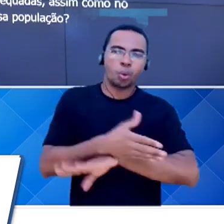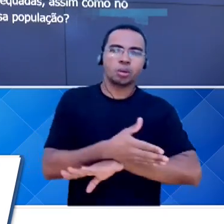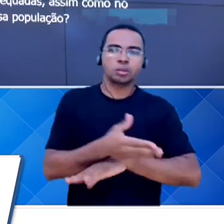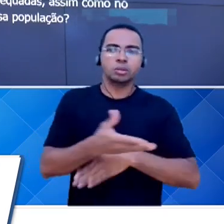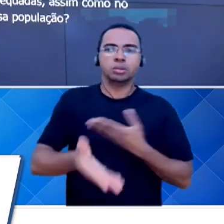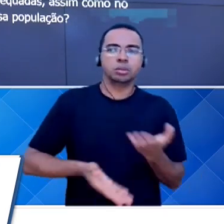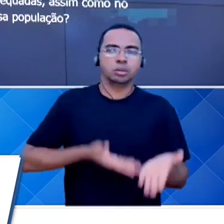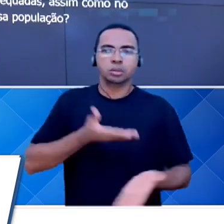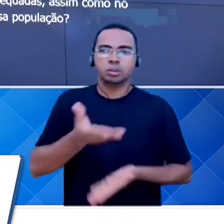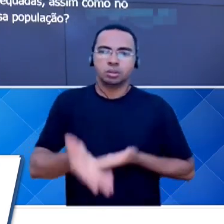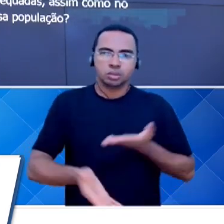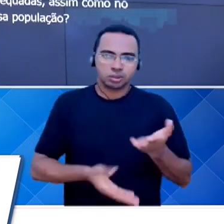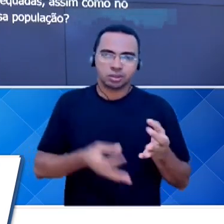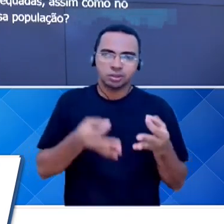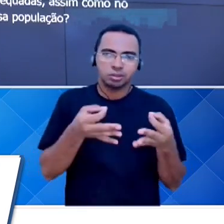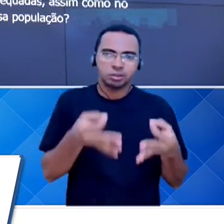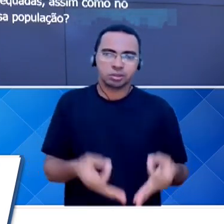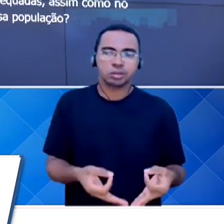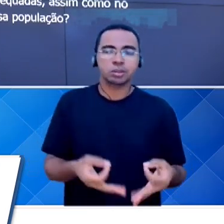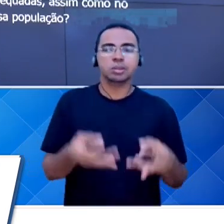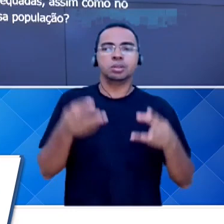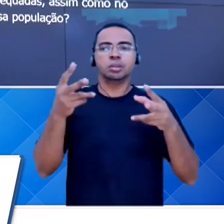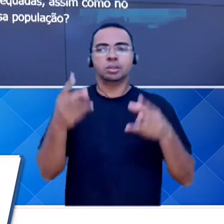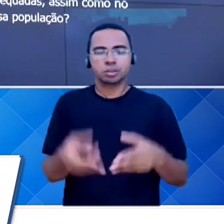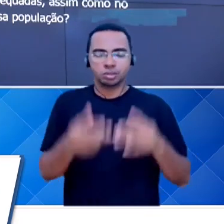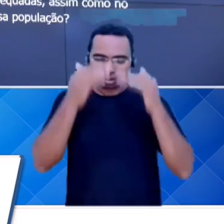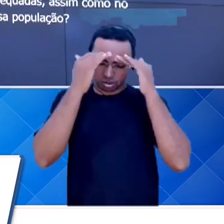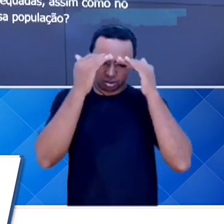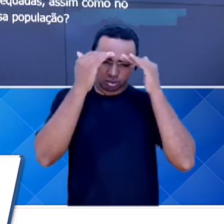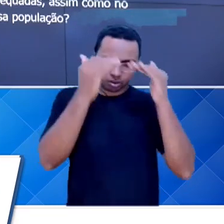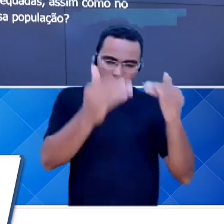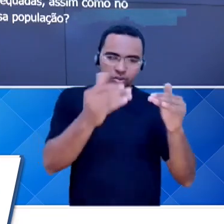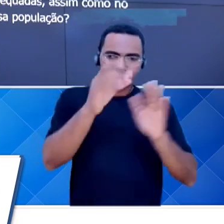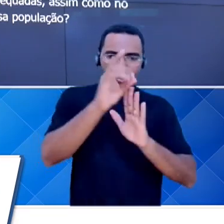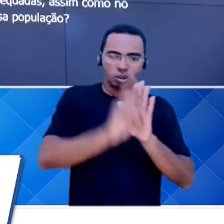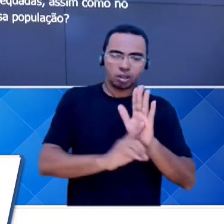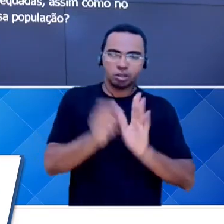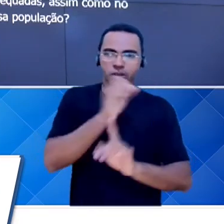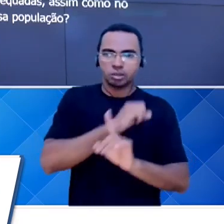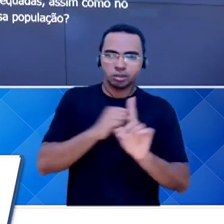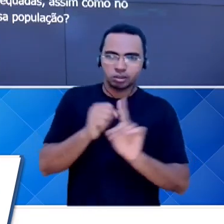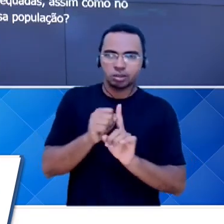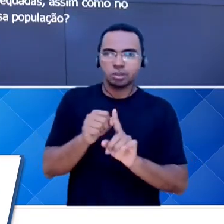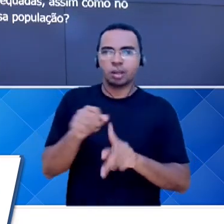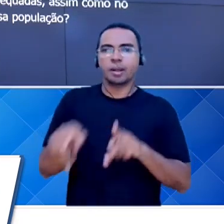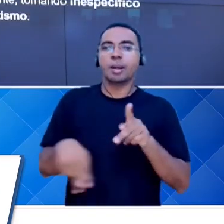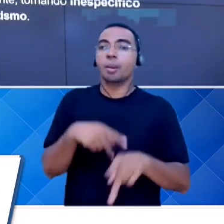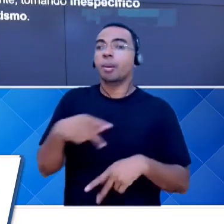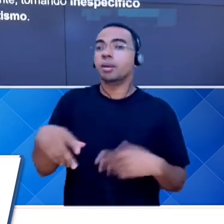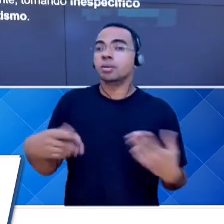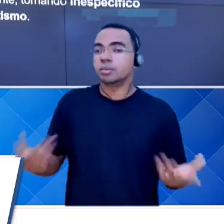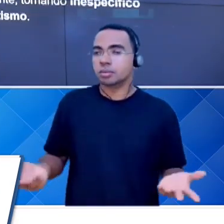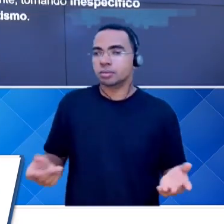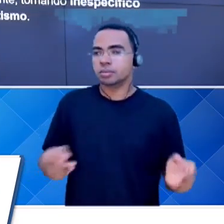tratamentos adequados, assim como o cumprimento dos direitos sociais dessa população. Próximo.